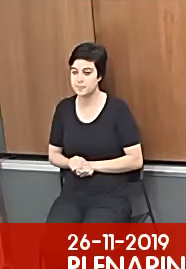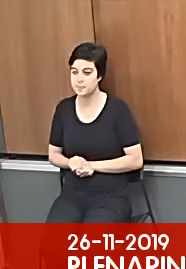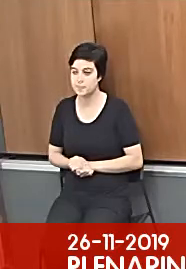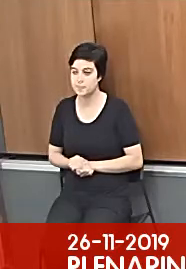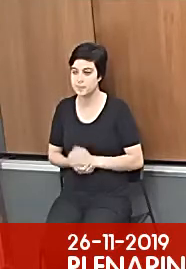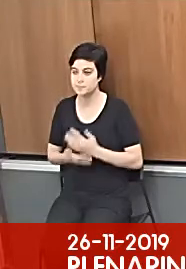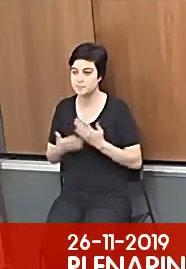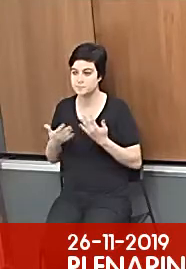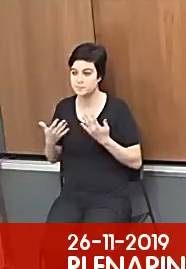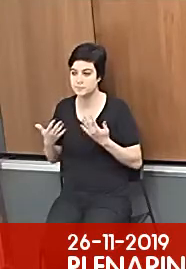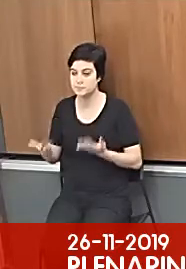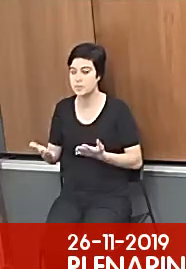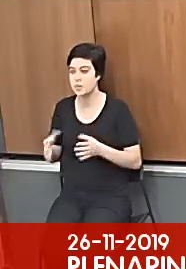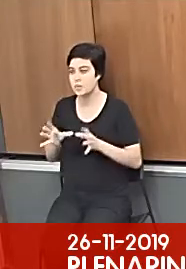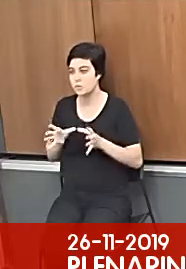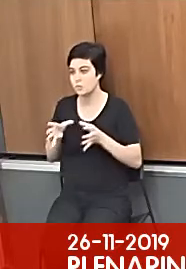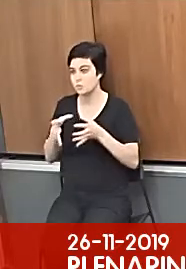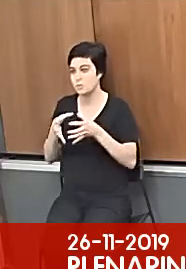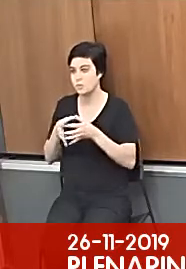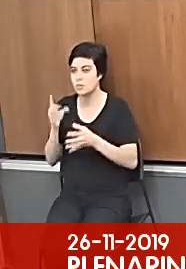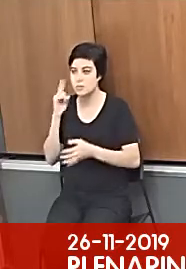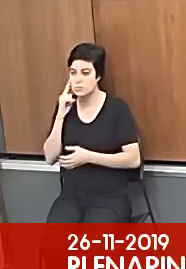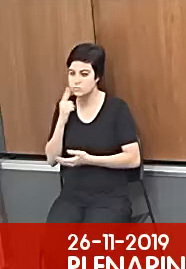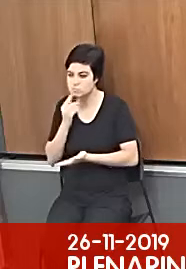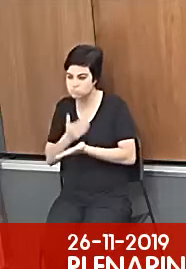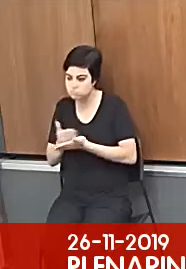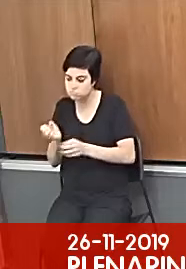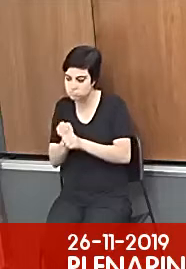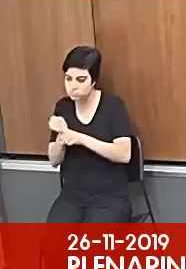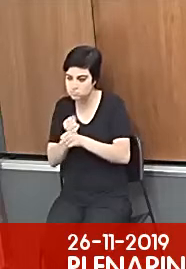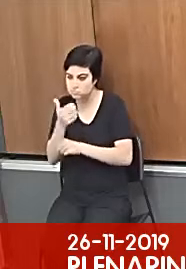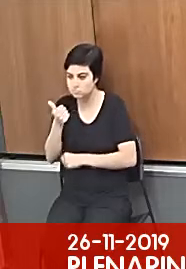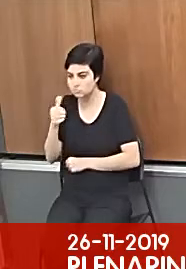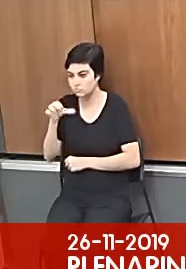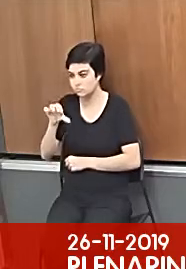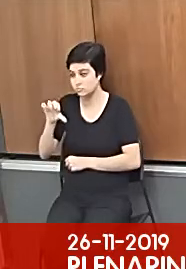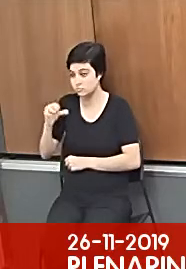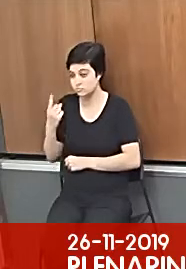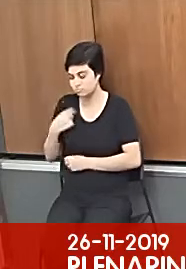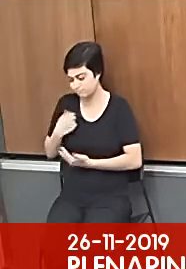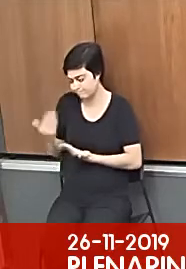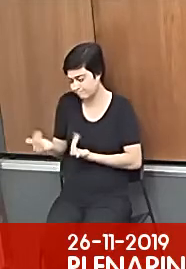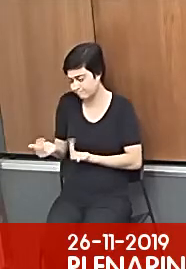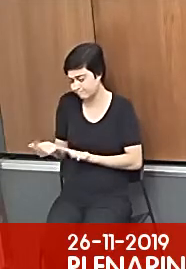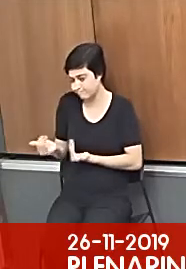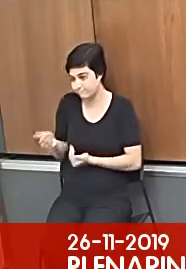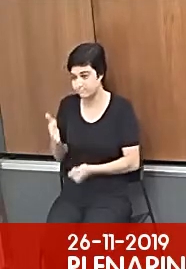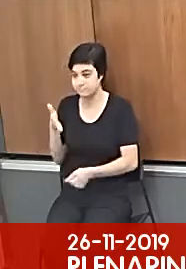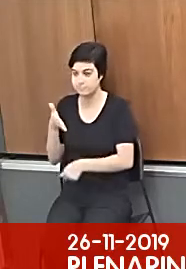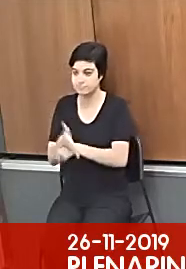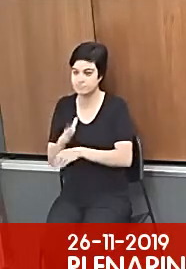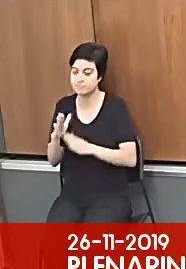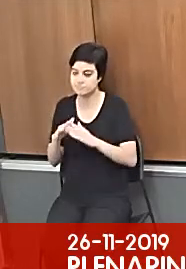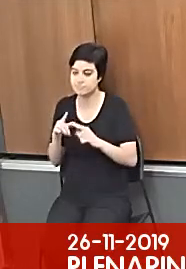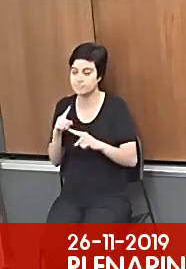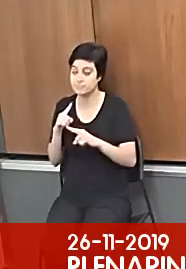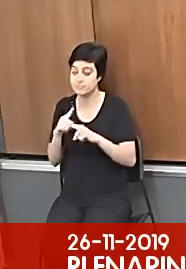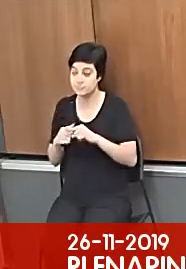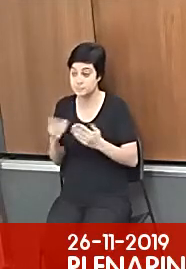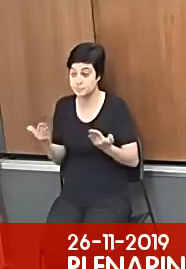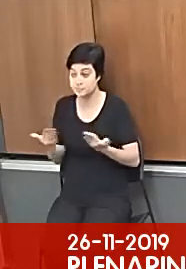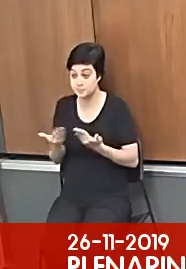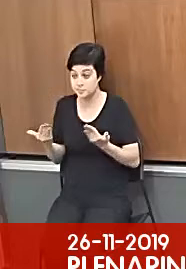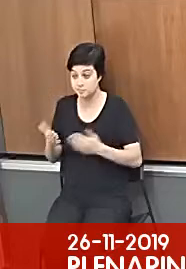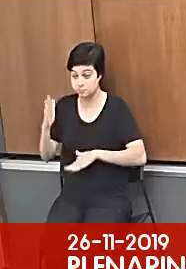eu estou na comunidade surda desde 1991, muito novinha entrei na igreja, e hoje me